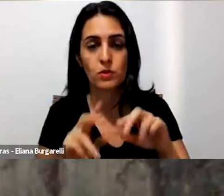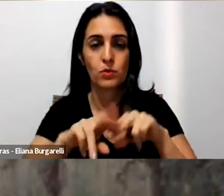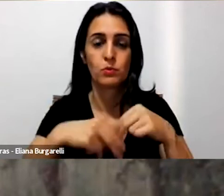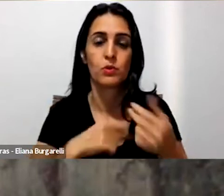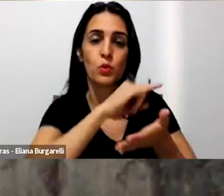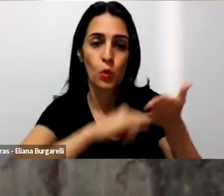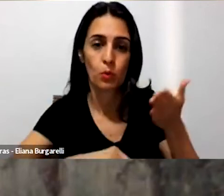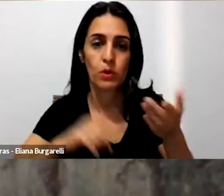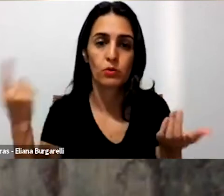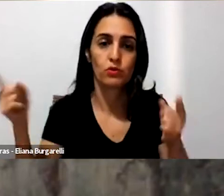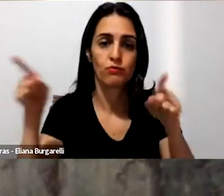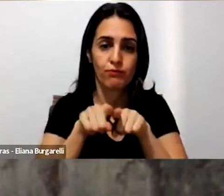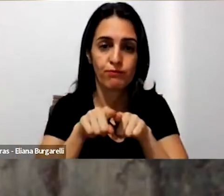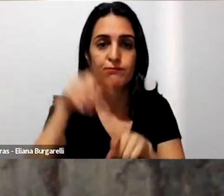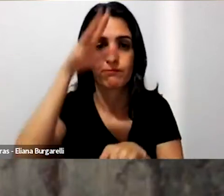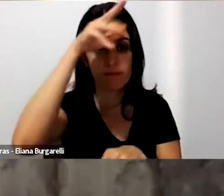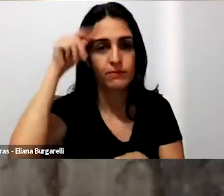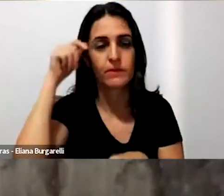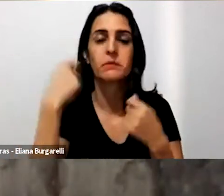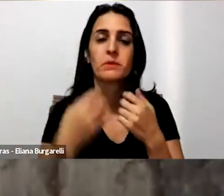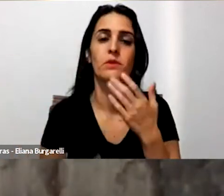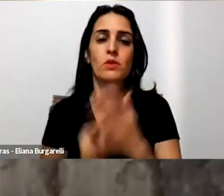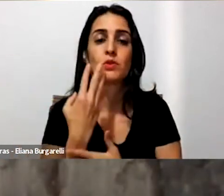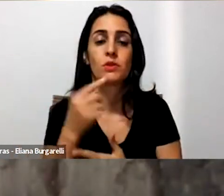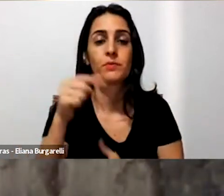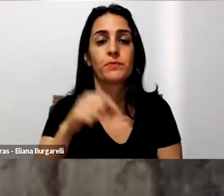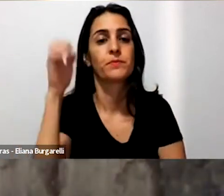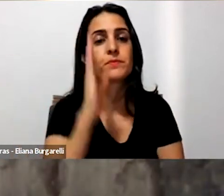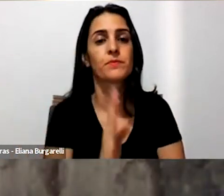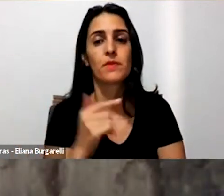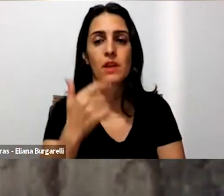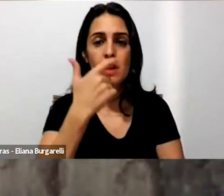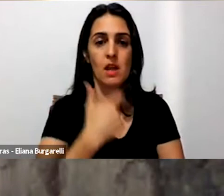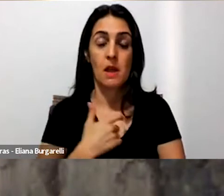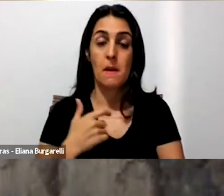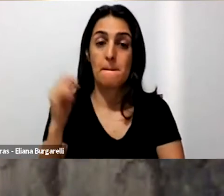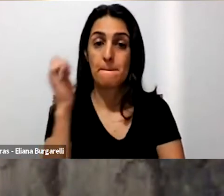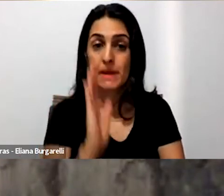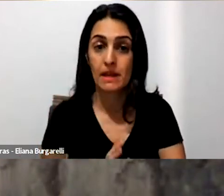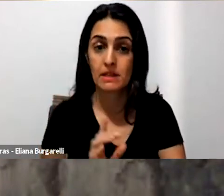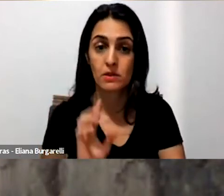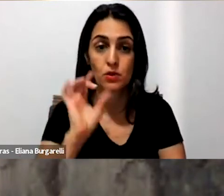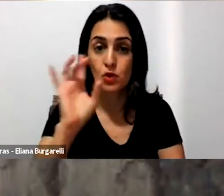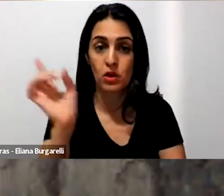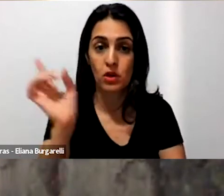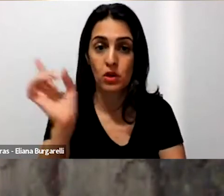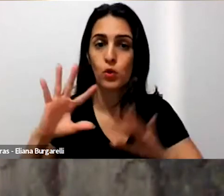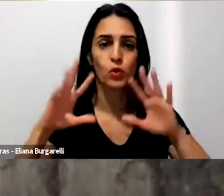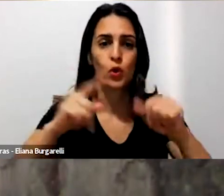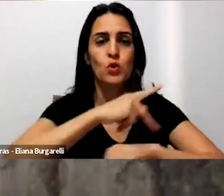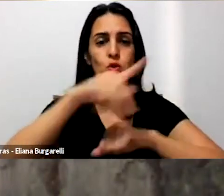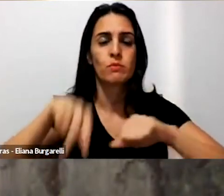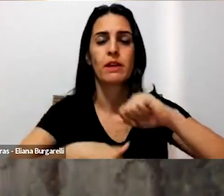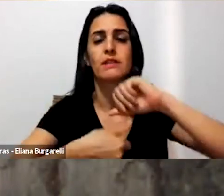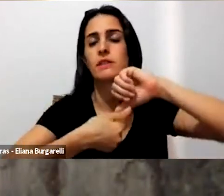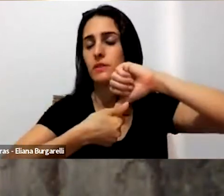emergir, mas, por outro lado, o Brasil é um país que, tradicionalmente, não só o Brasil, esses países da América do Sul não têm